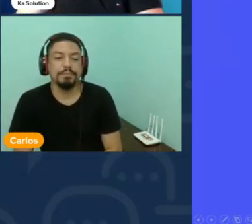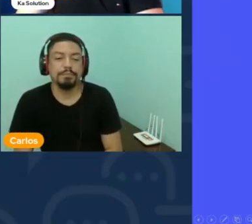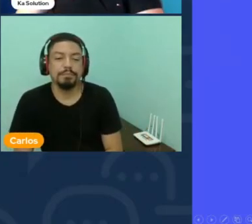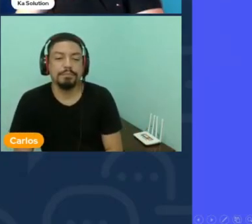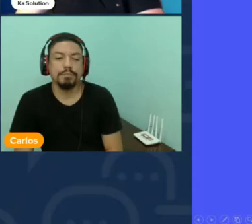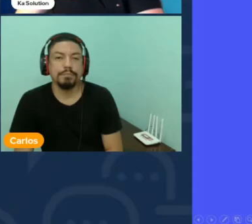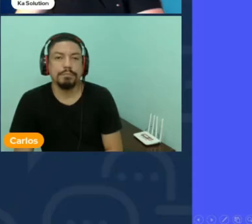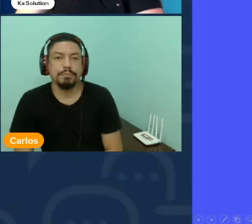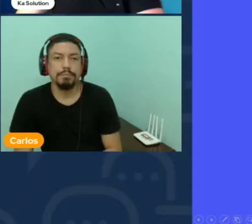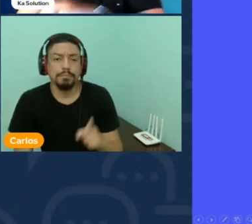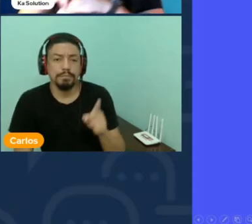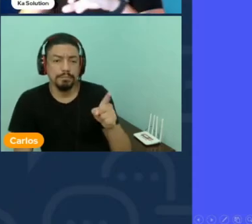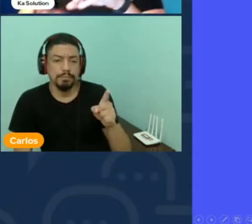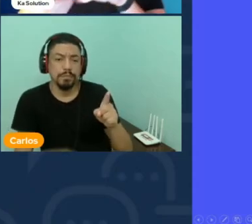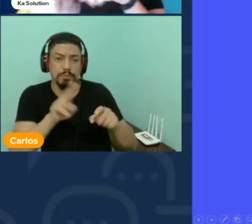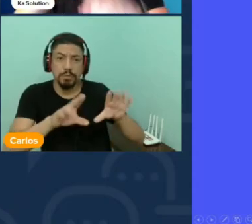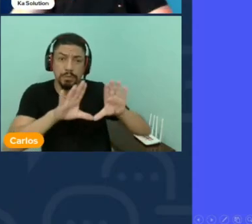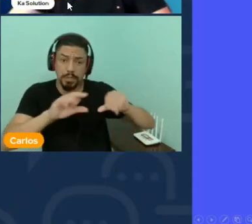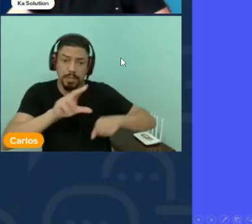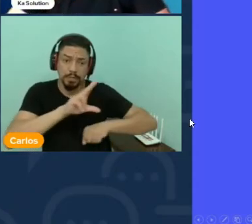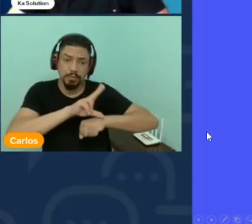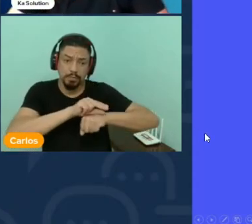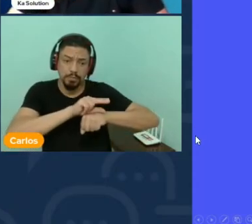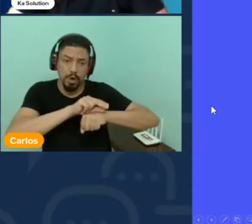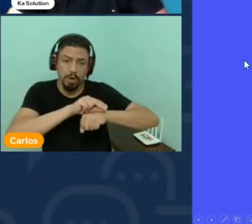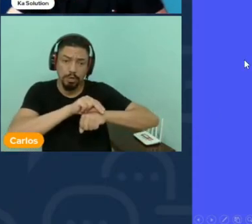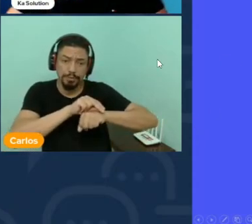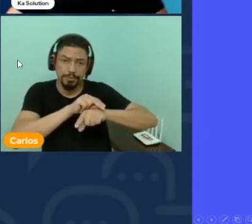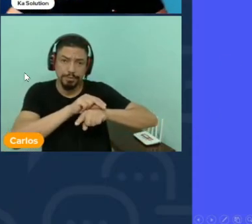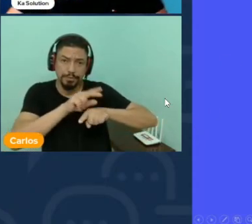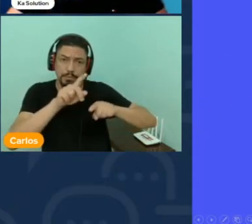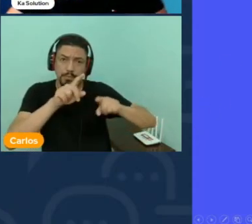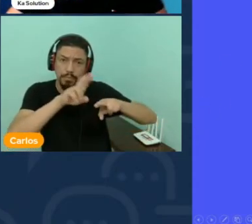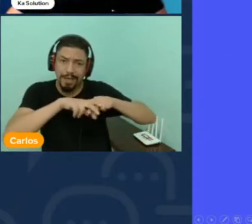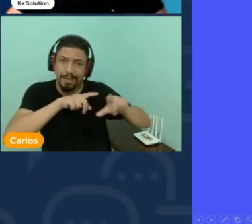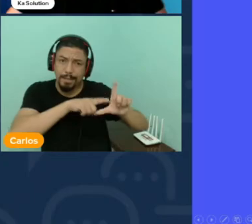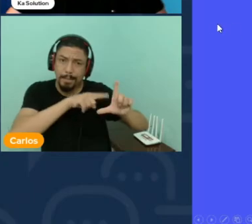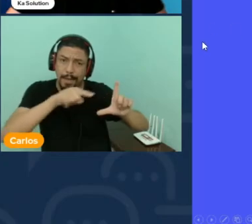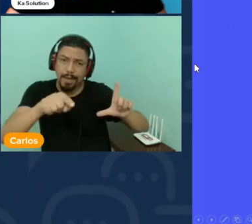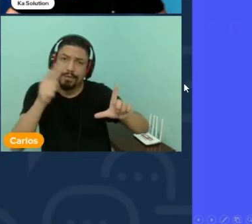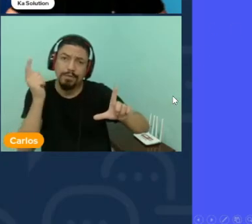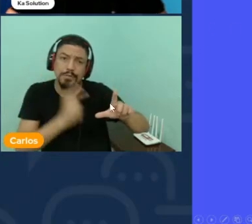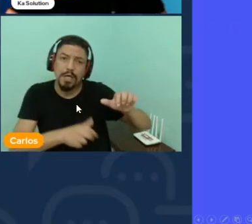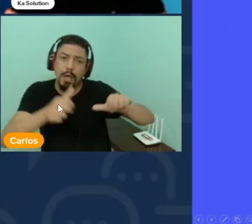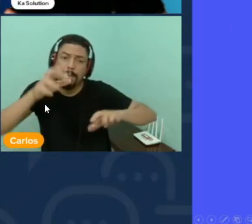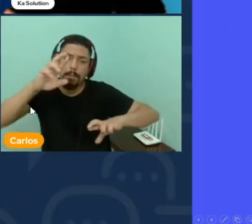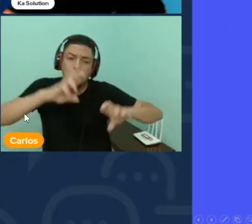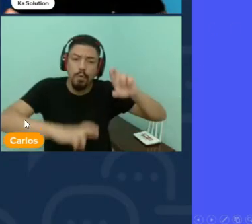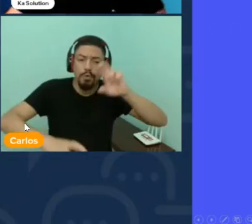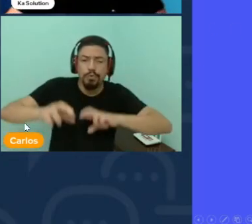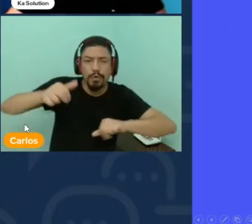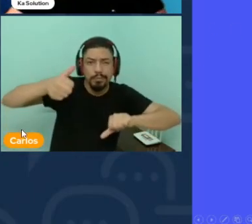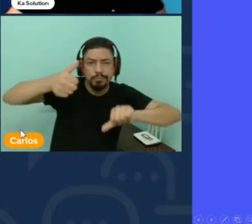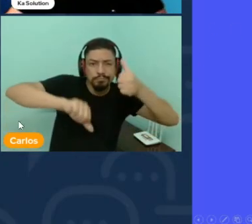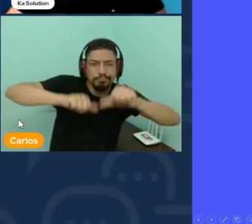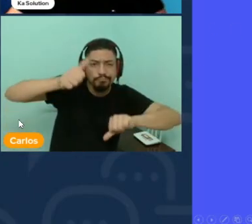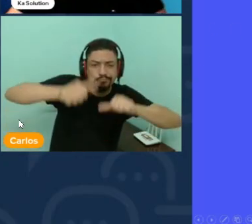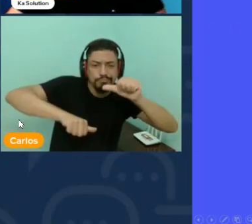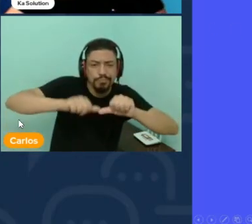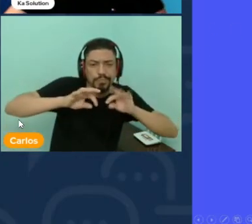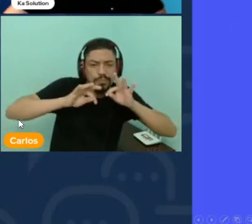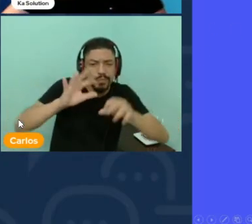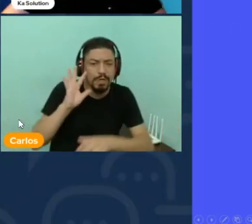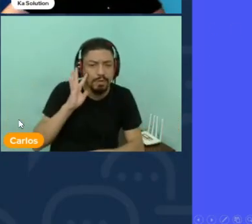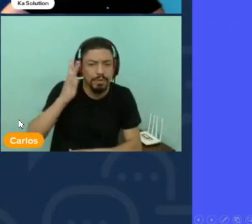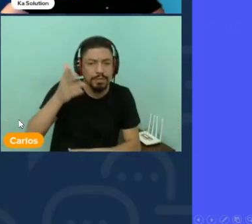Então, com o Amazon CloudWatch, através das métricas, eu posso monitorar tudo o que está